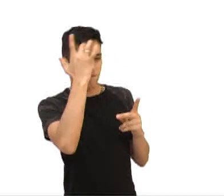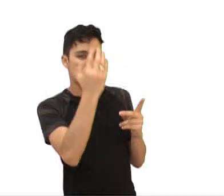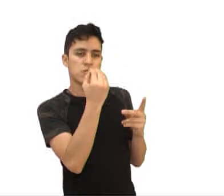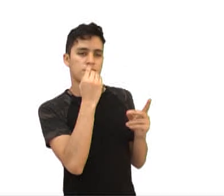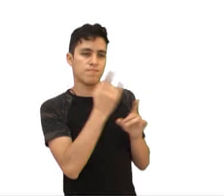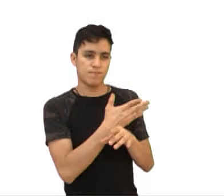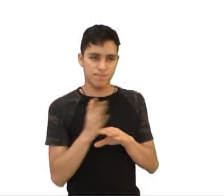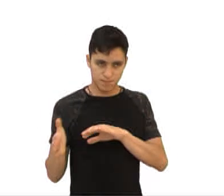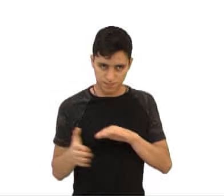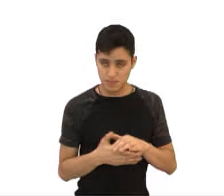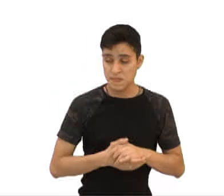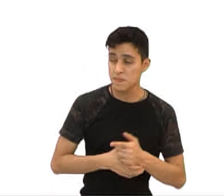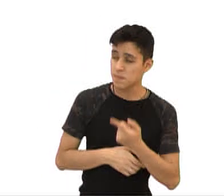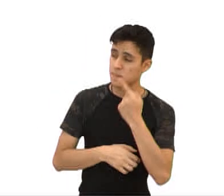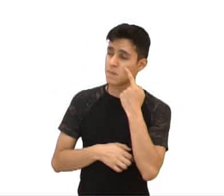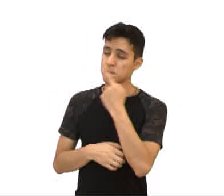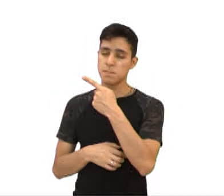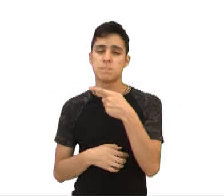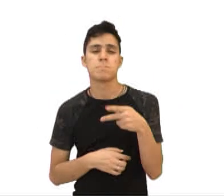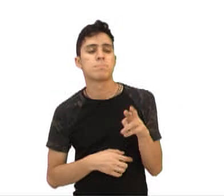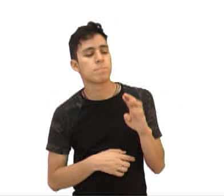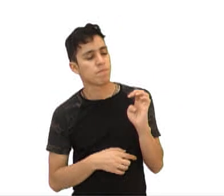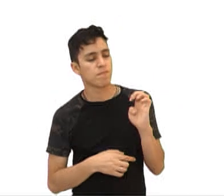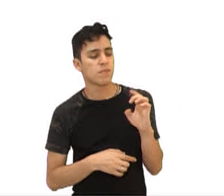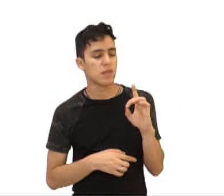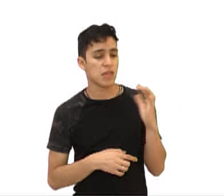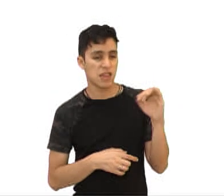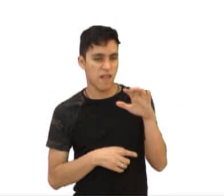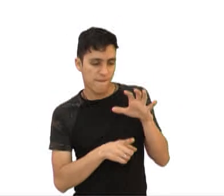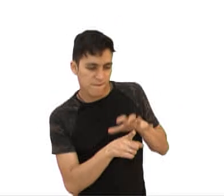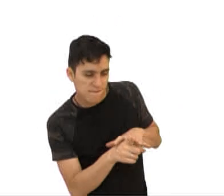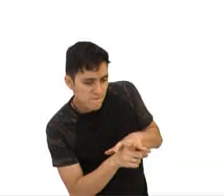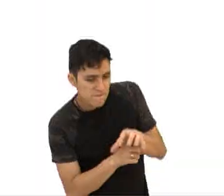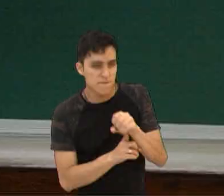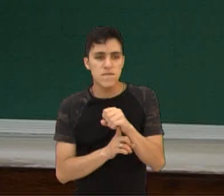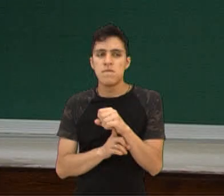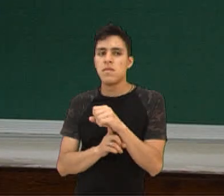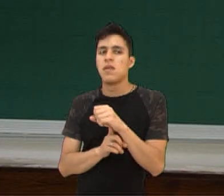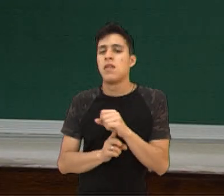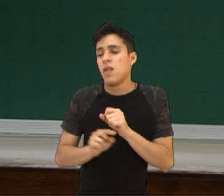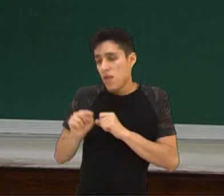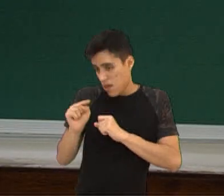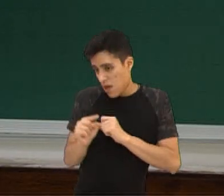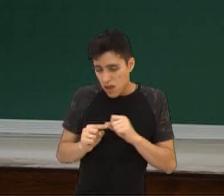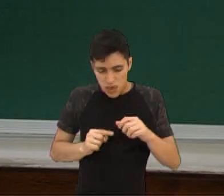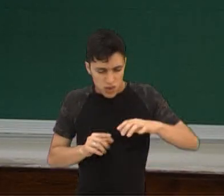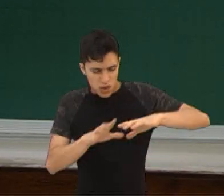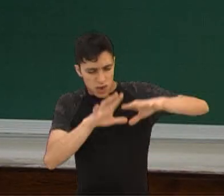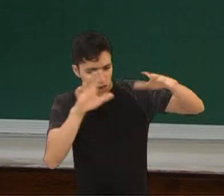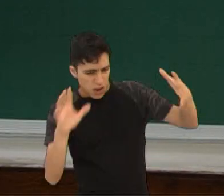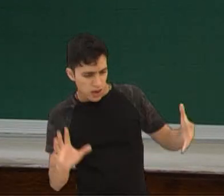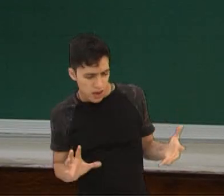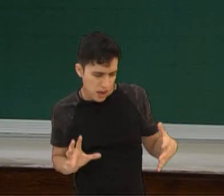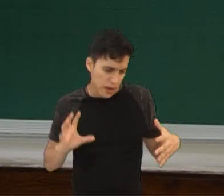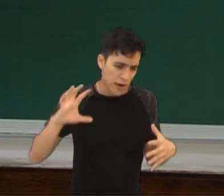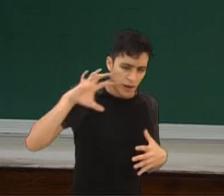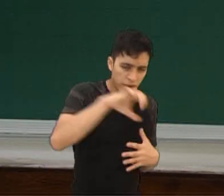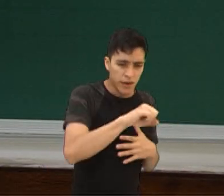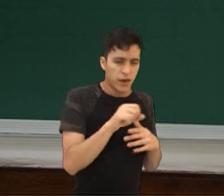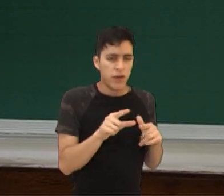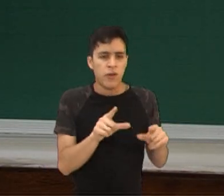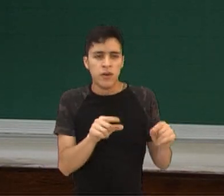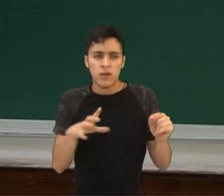Predação. Né? Então, o tamanduá-bandeira, ou tamanduá-mirim, enfim, eles predam os cupins, as formigas, né? Então eles são